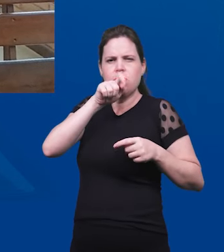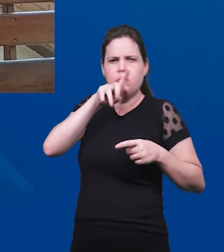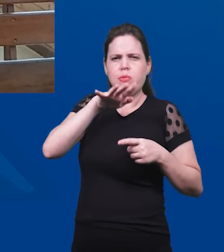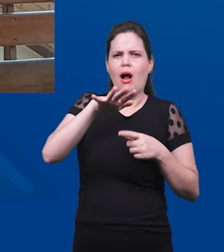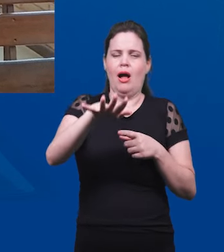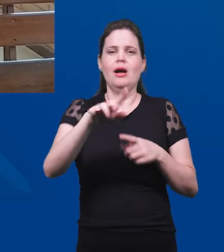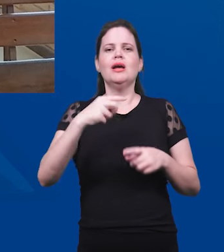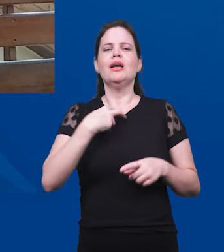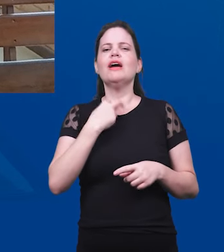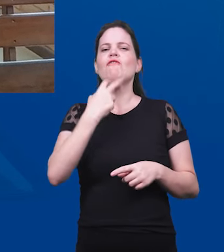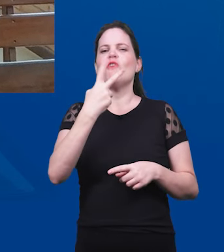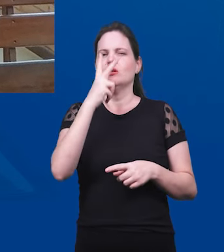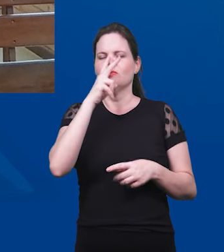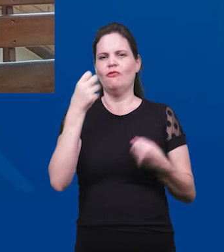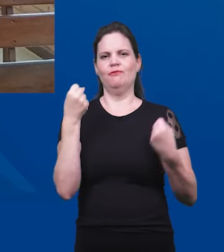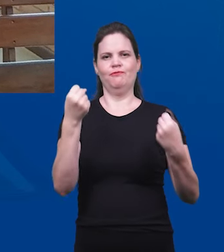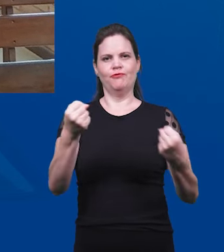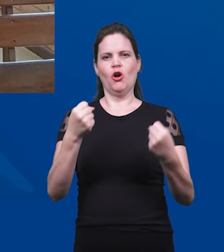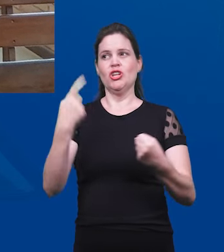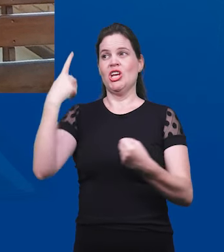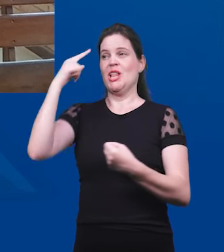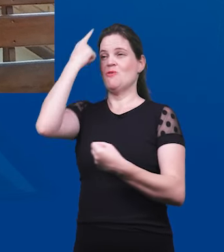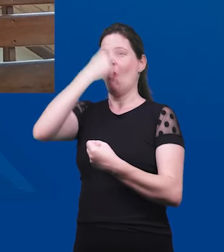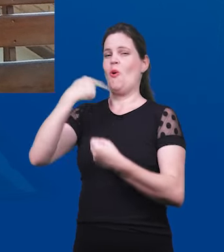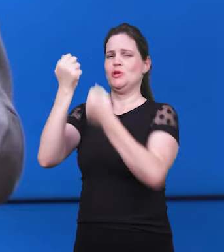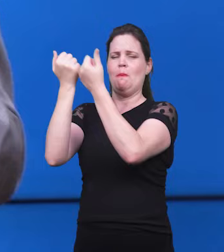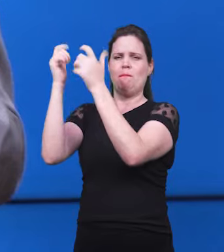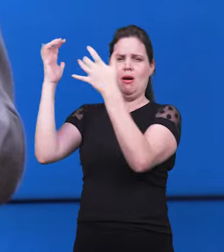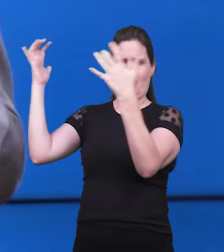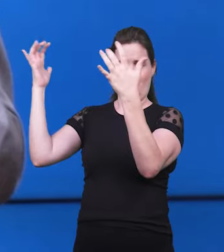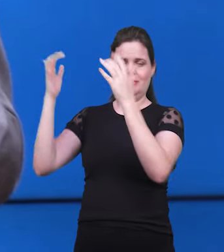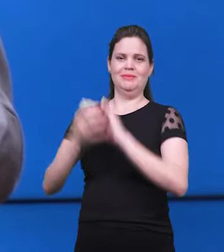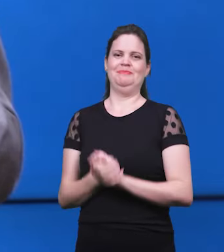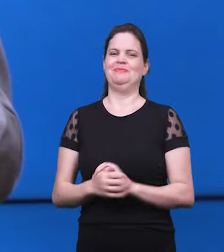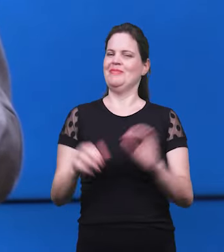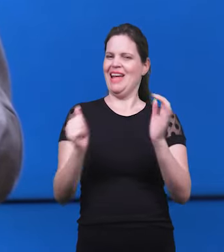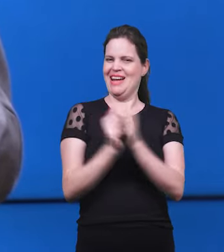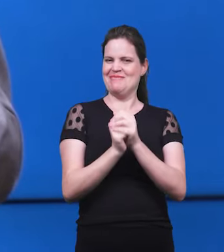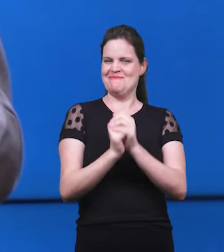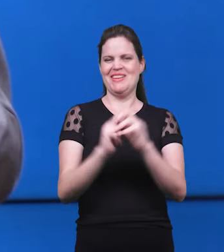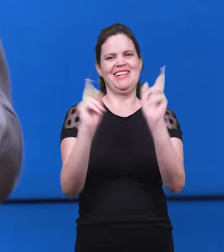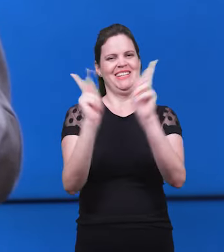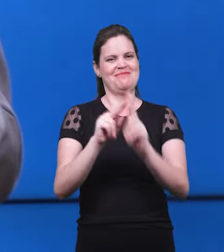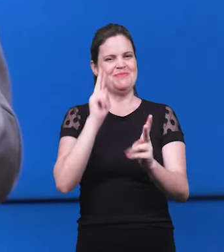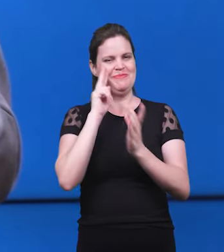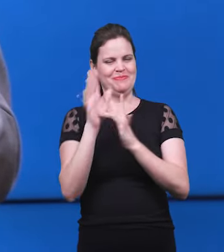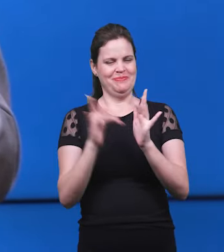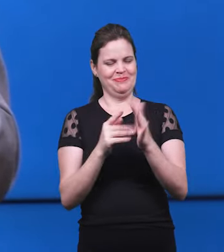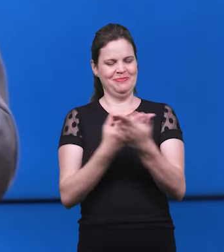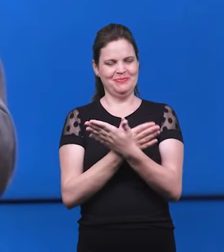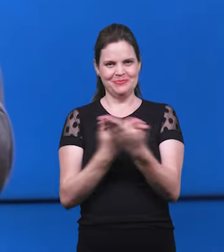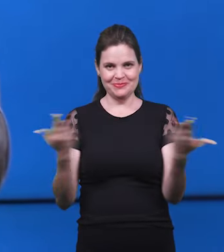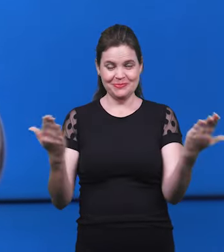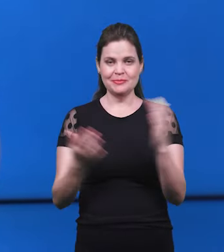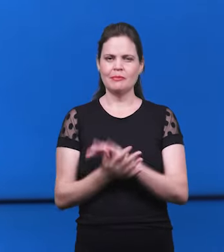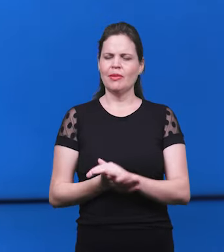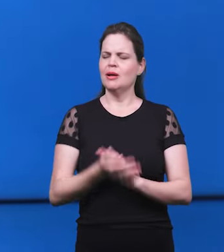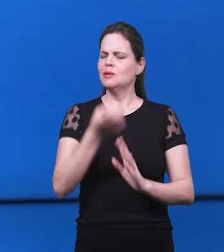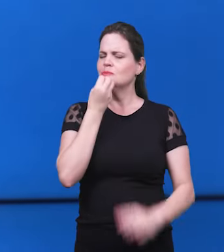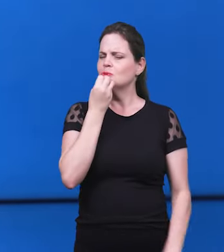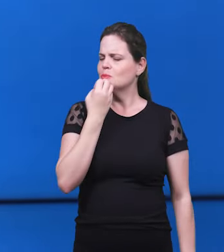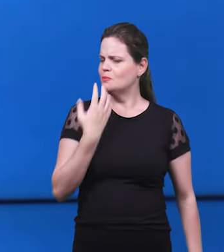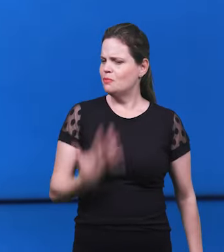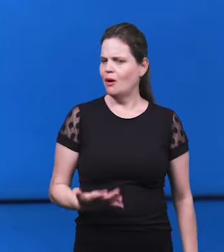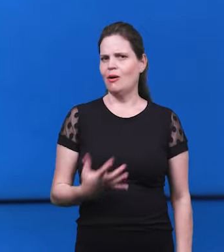força resplandece. A paz do Senhor Jesus! Amém, jovens! Muito bem colocado na resposta, né, que os irmãos deram, um de